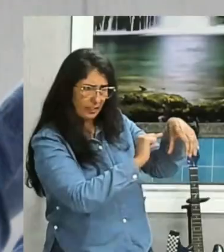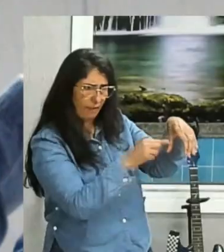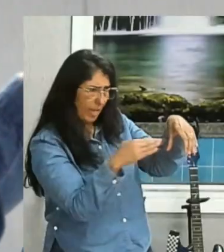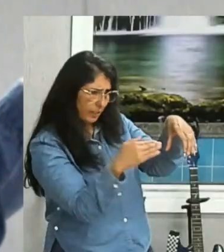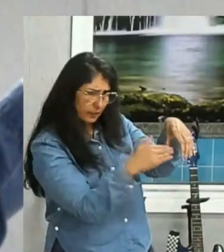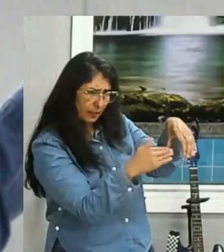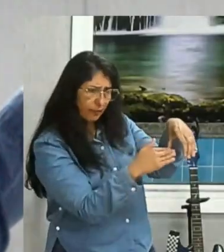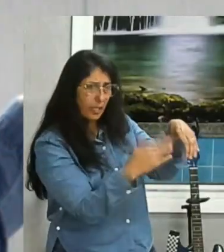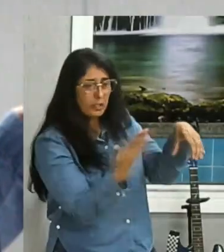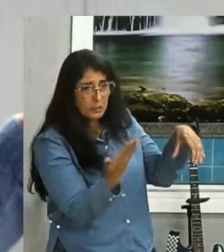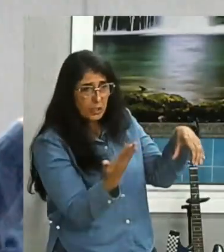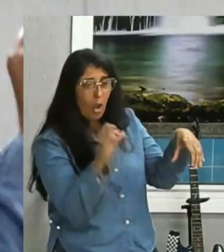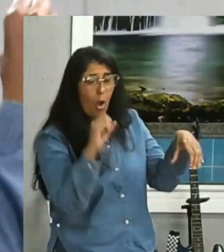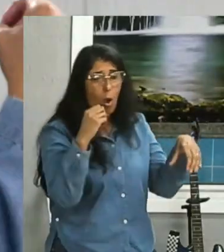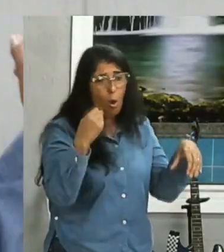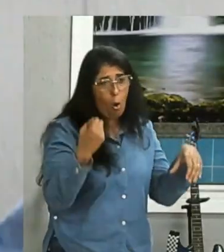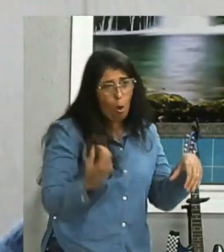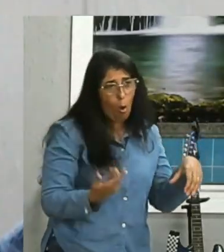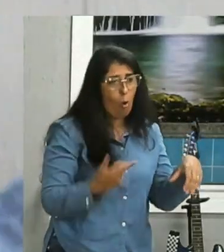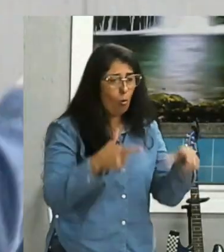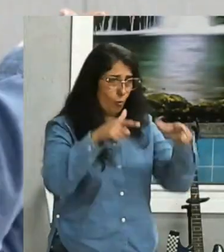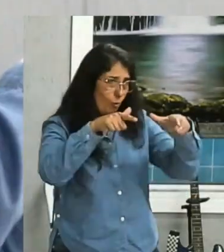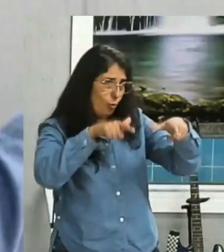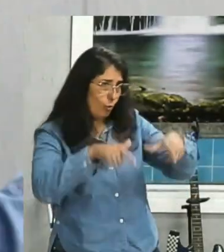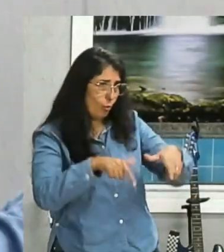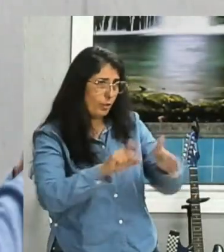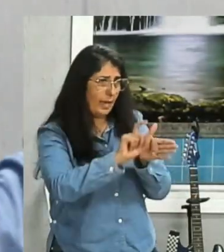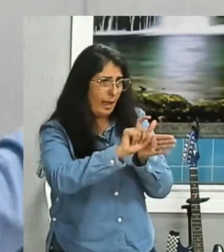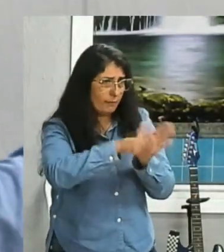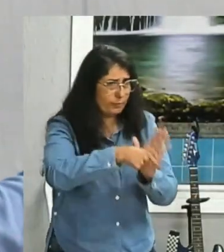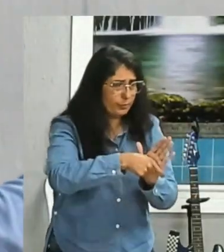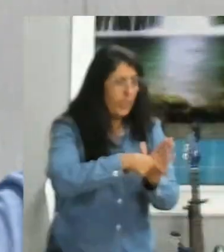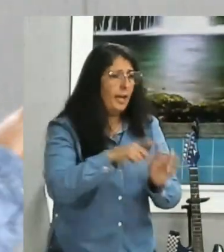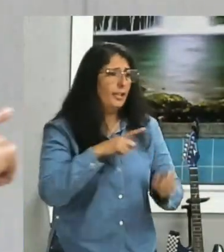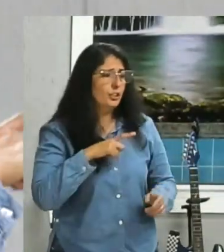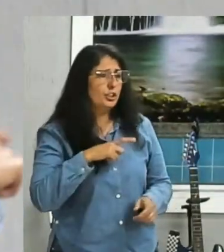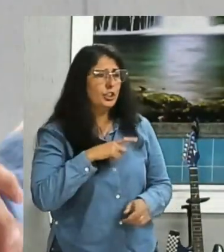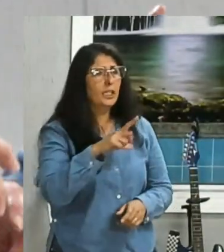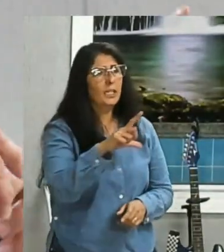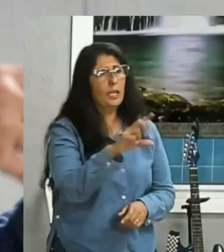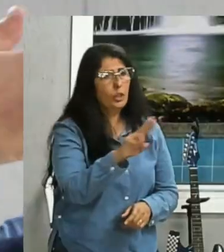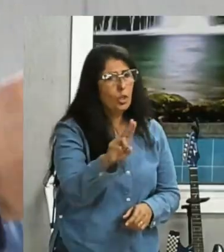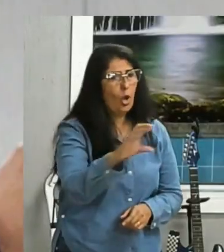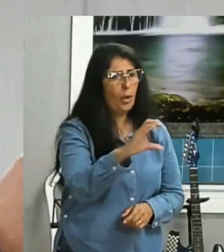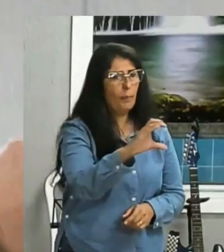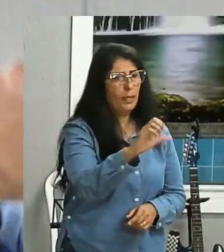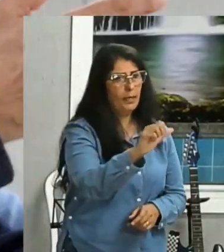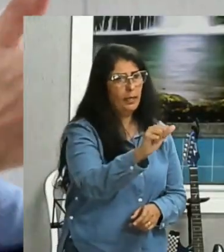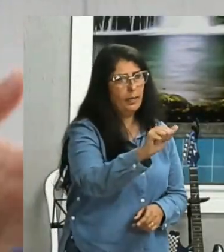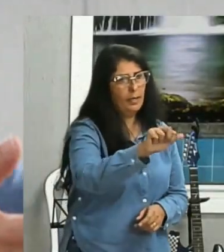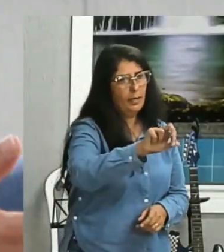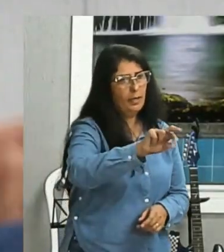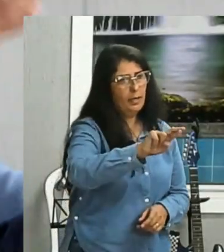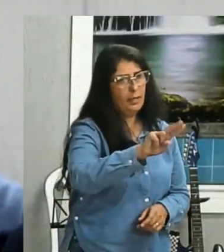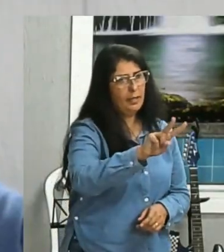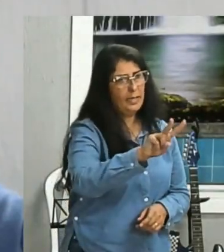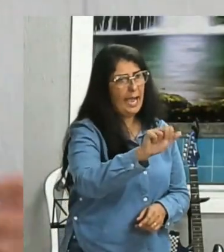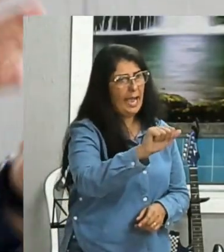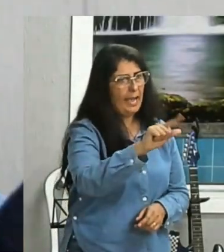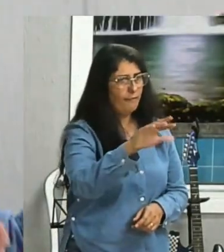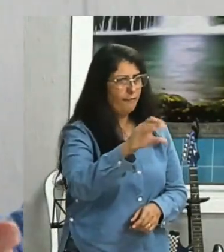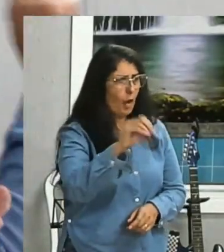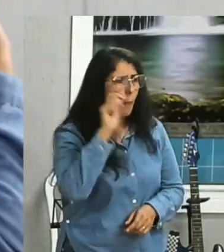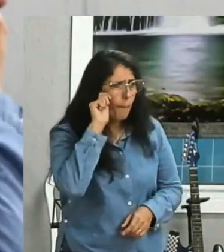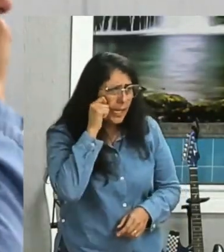naquela ilha uma exploração de carvão, e eles tinham que cavar lá o carvão,